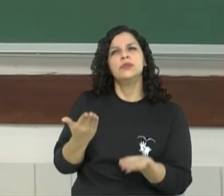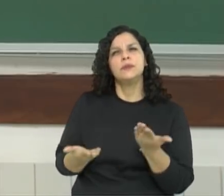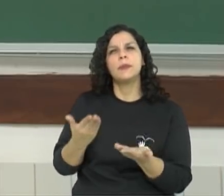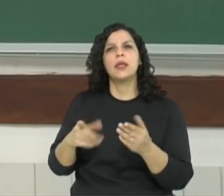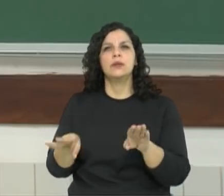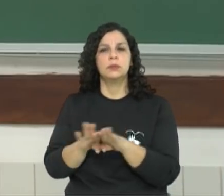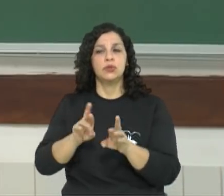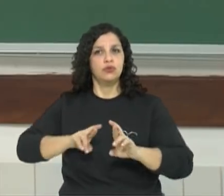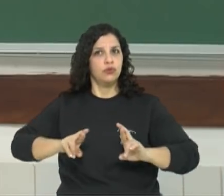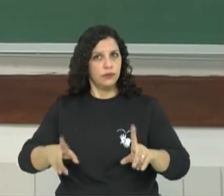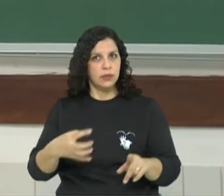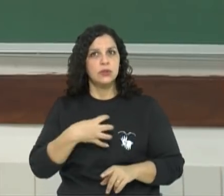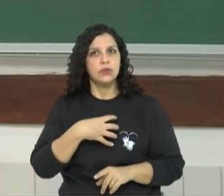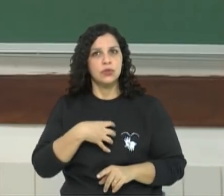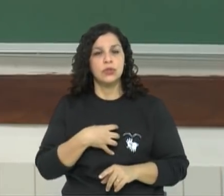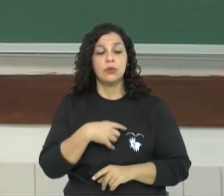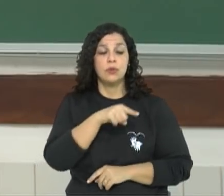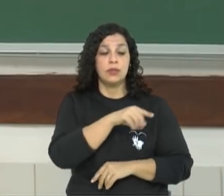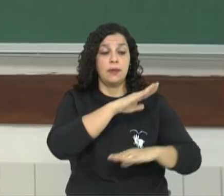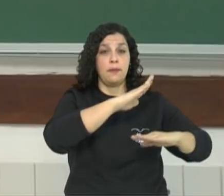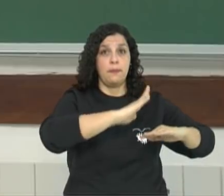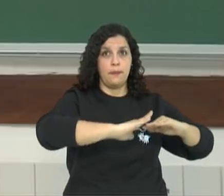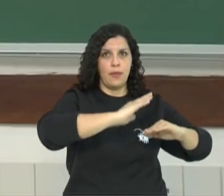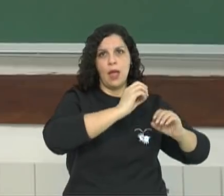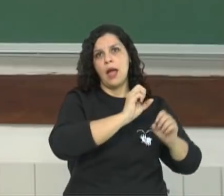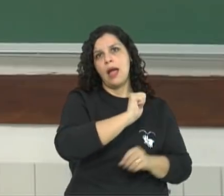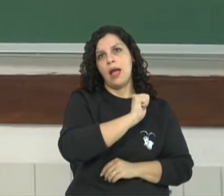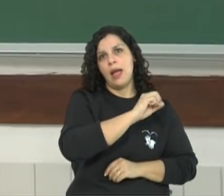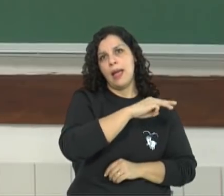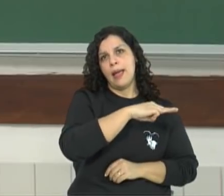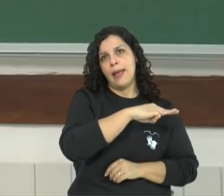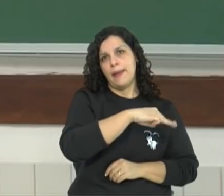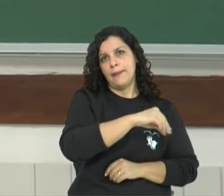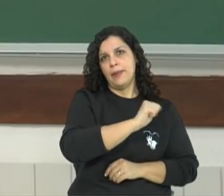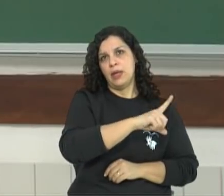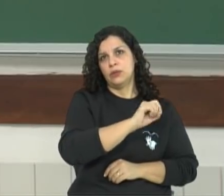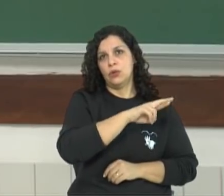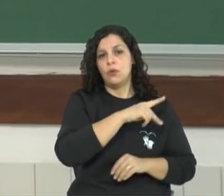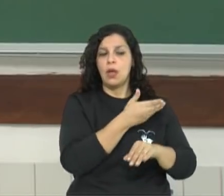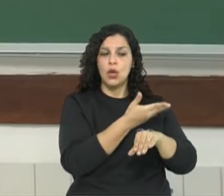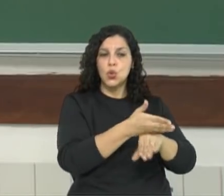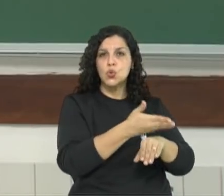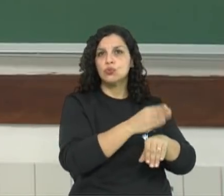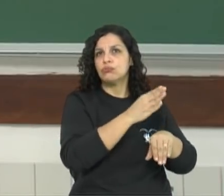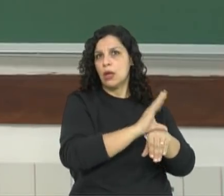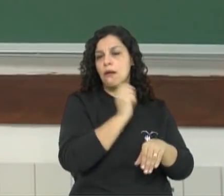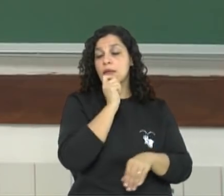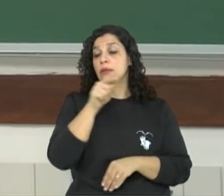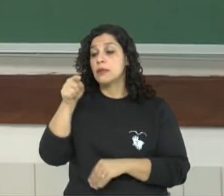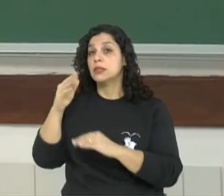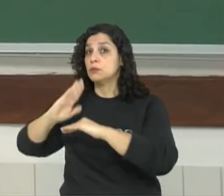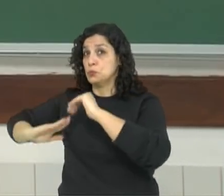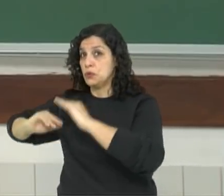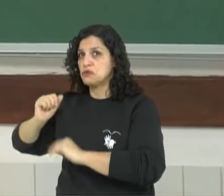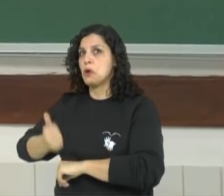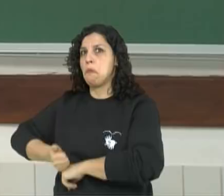diminuídos também, tá? E amadores e profissionais. Então, no Muay Thai existem inúmeras categorias, tá?